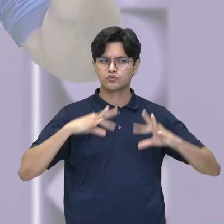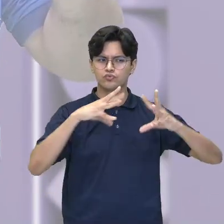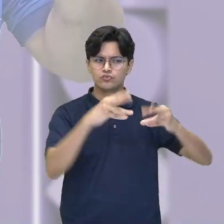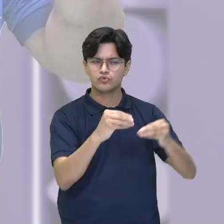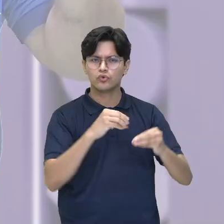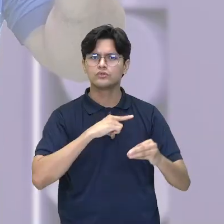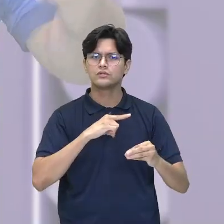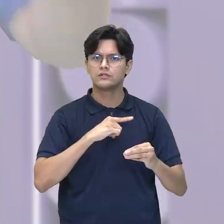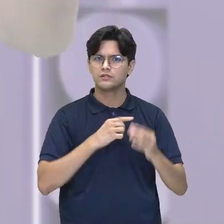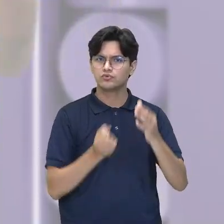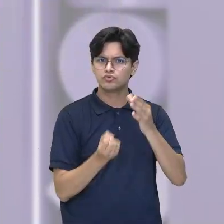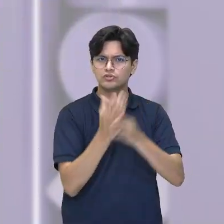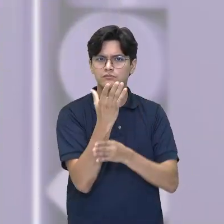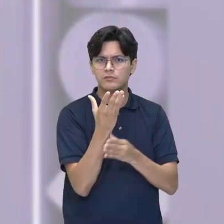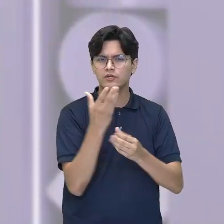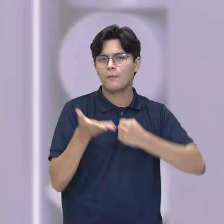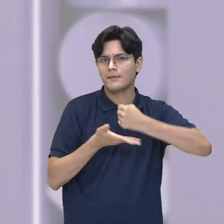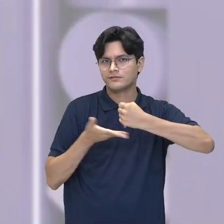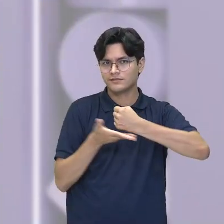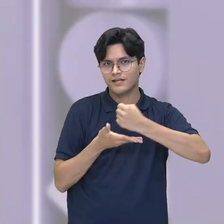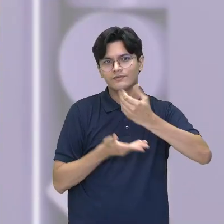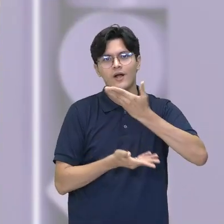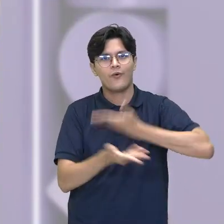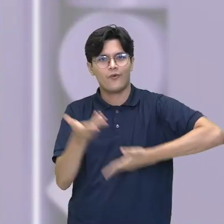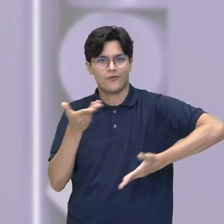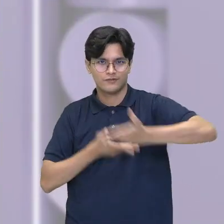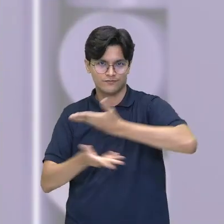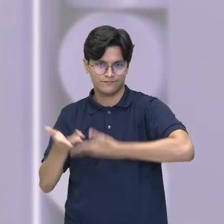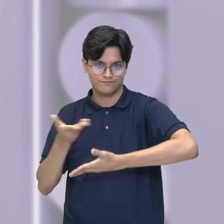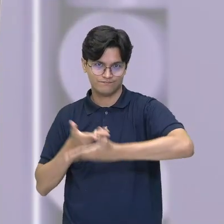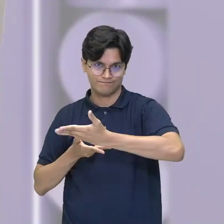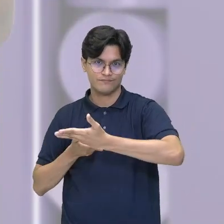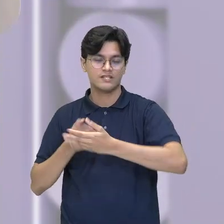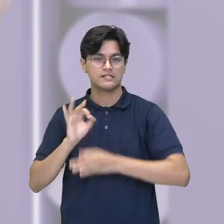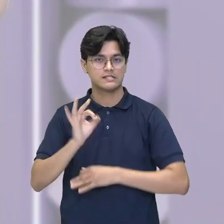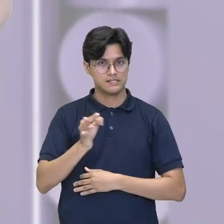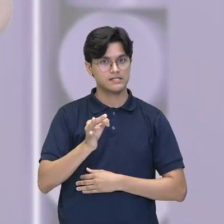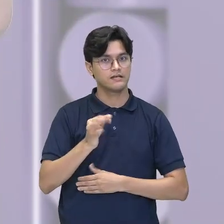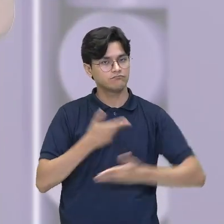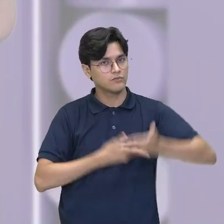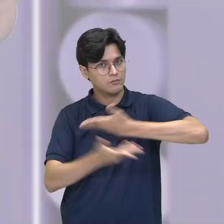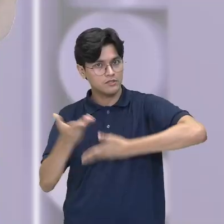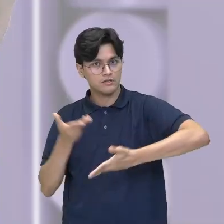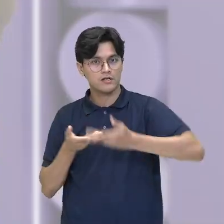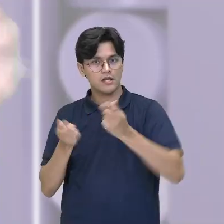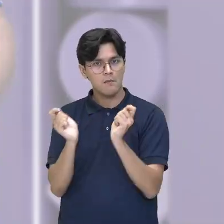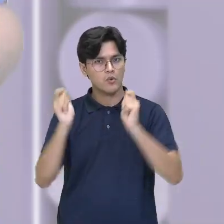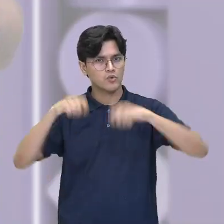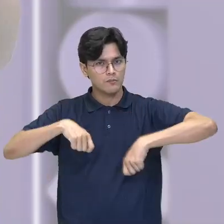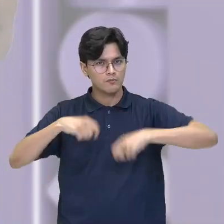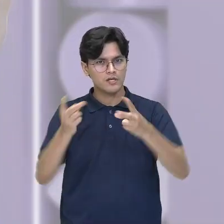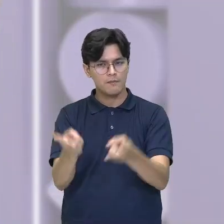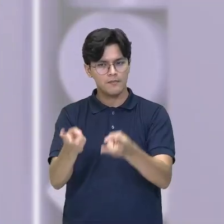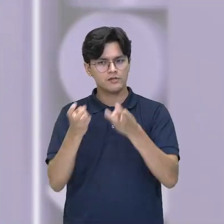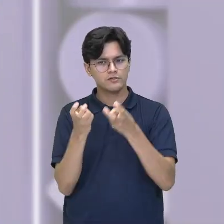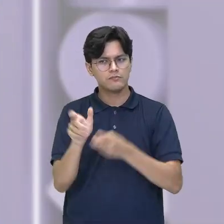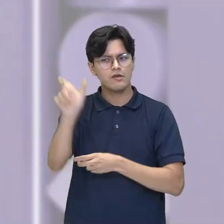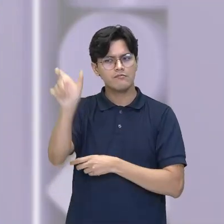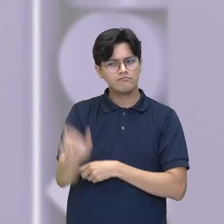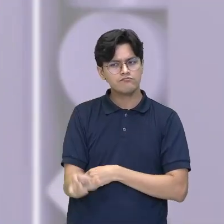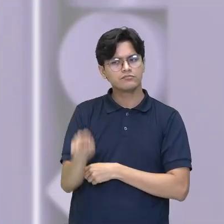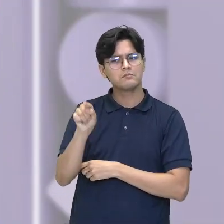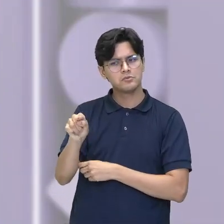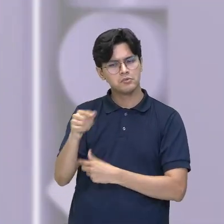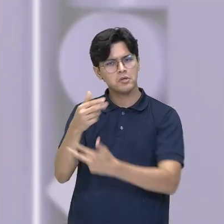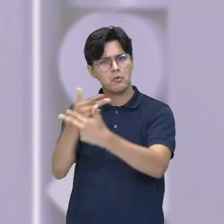convivência. Na convivência nós vamos perceber o que o outro tem de riqueza, de coisas